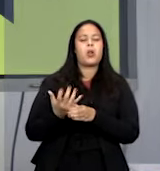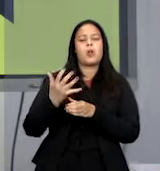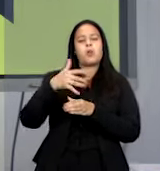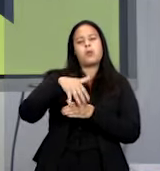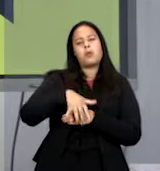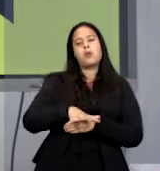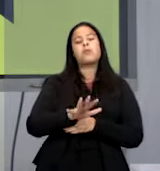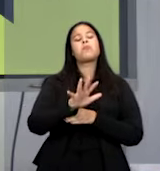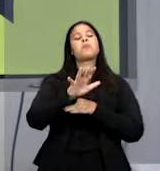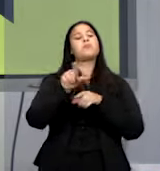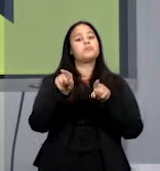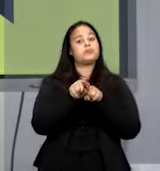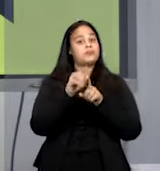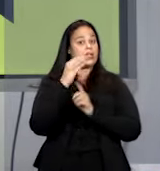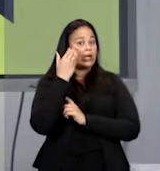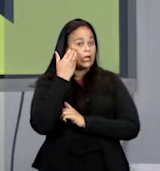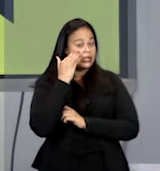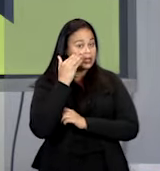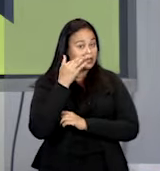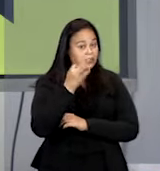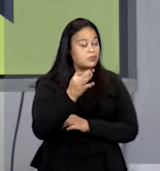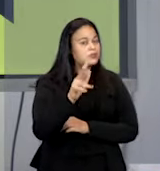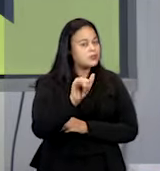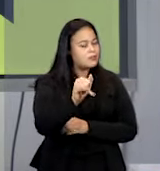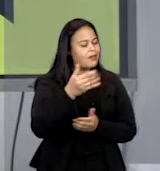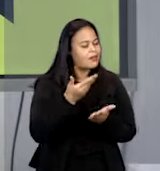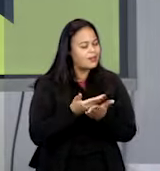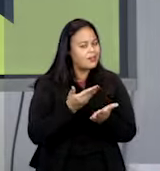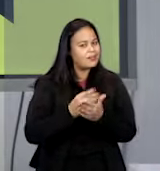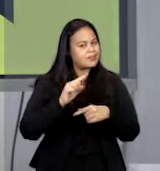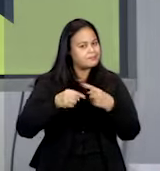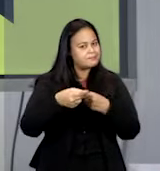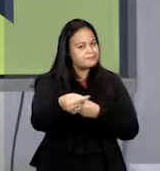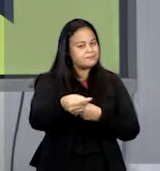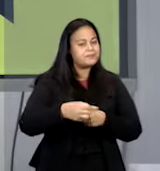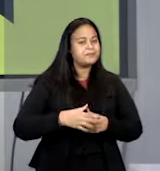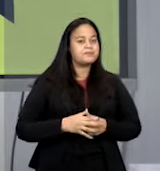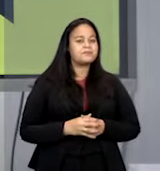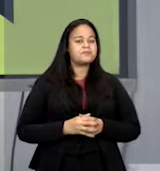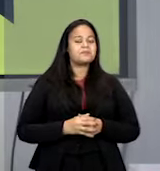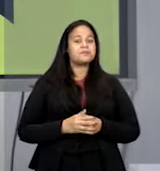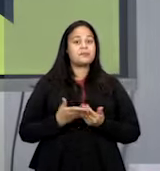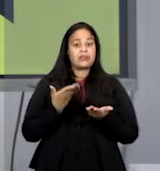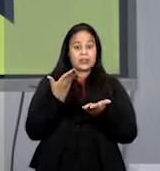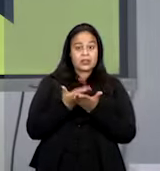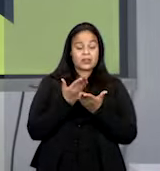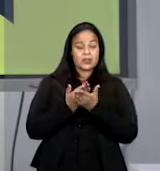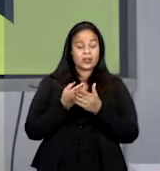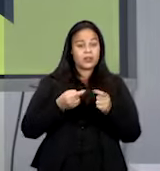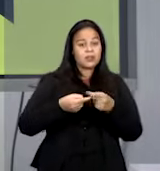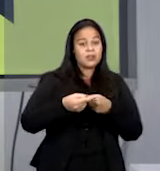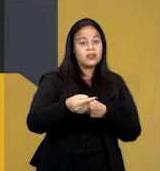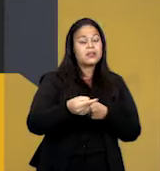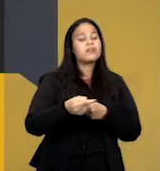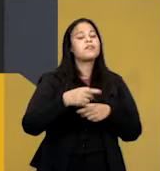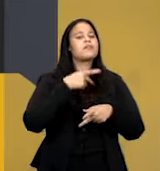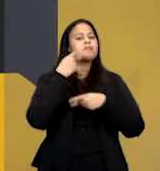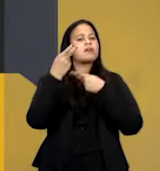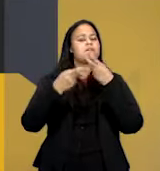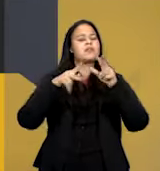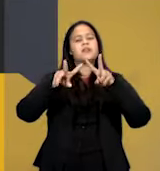melhor nas nossas próximas aulas. Nas próximas aulas, nós vamos falar